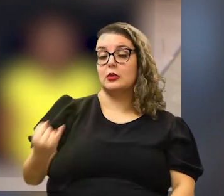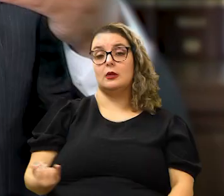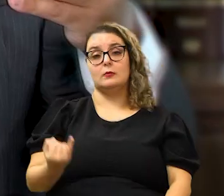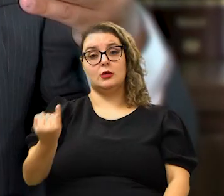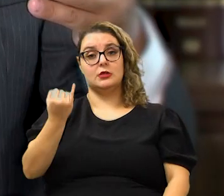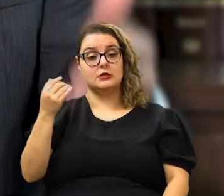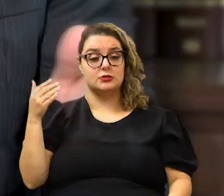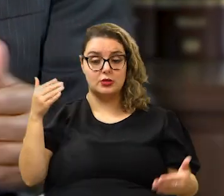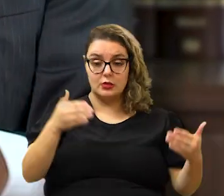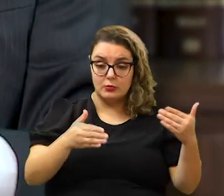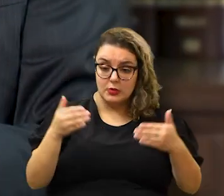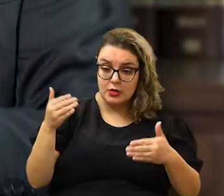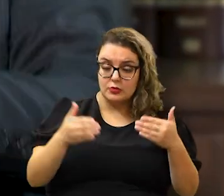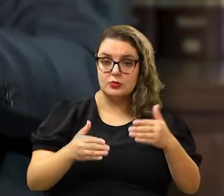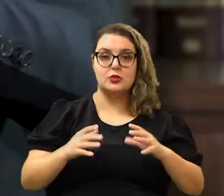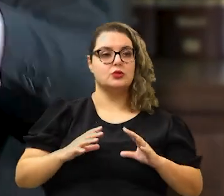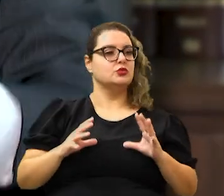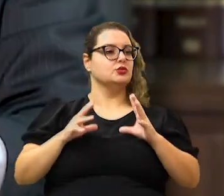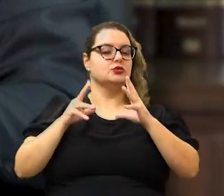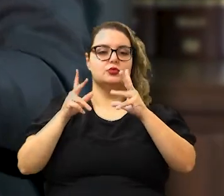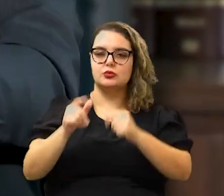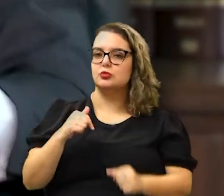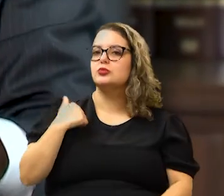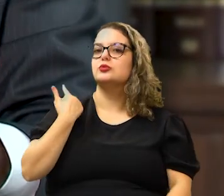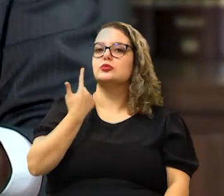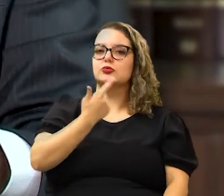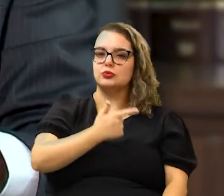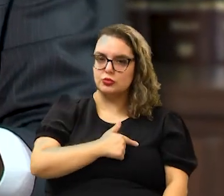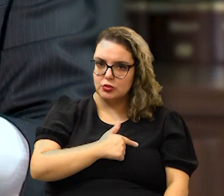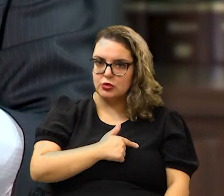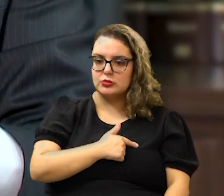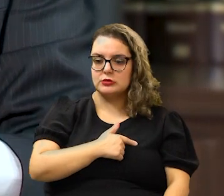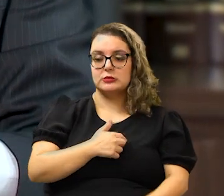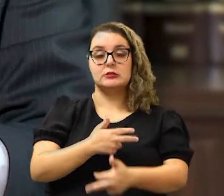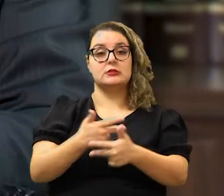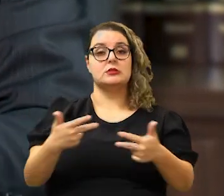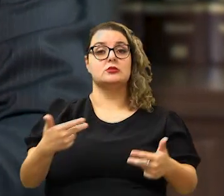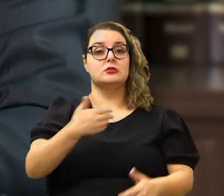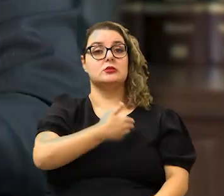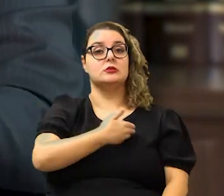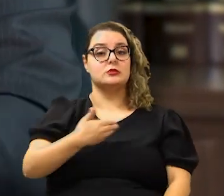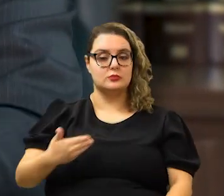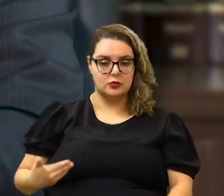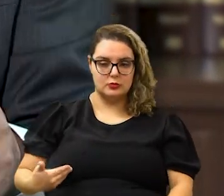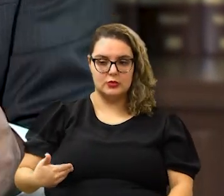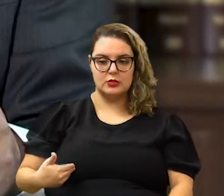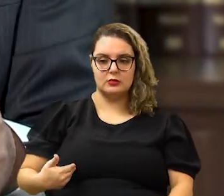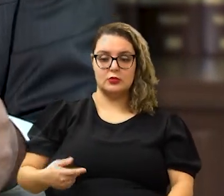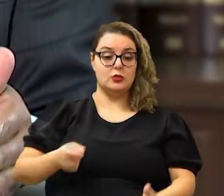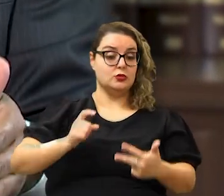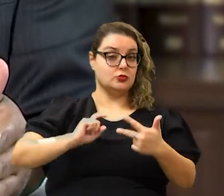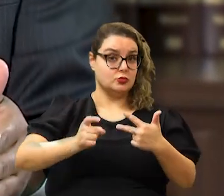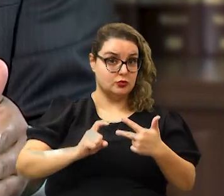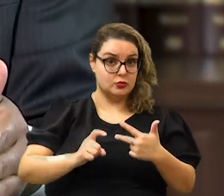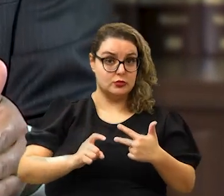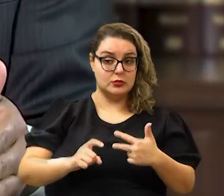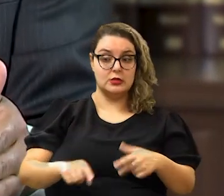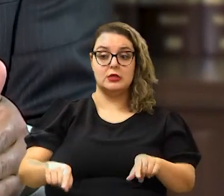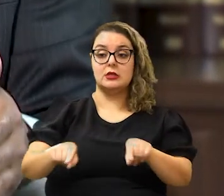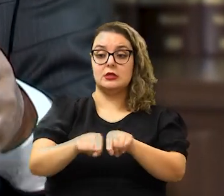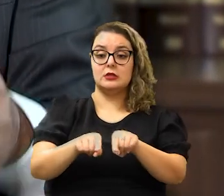públicas, no executivo e em especial no legislativo. Afinal de